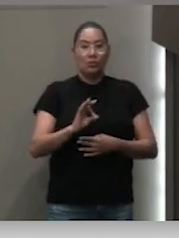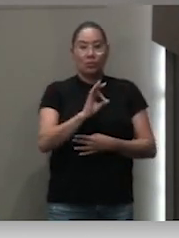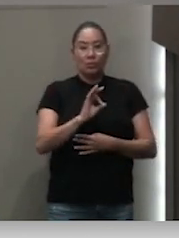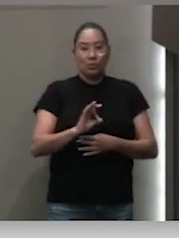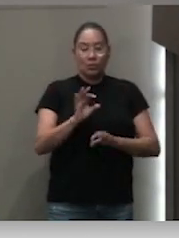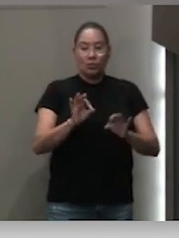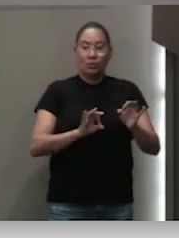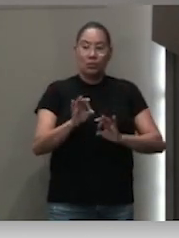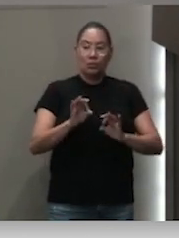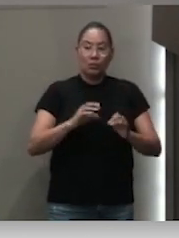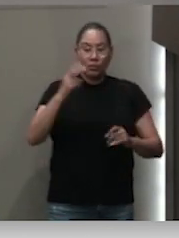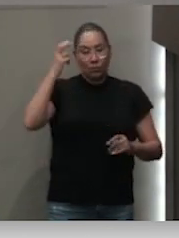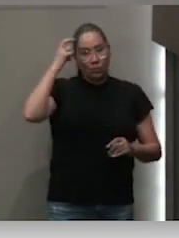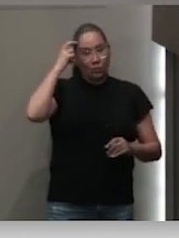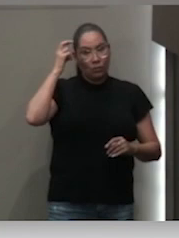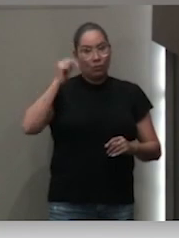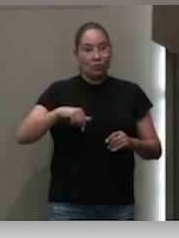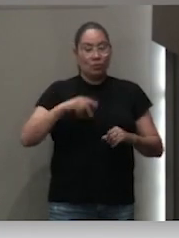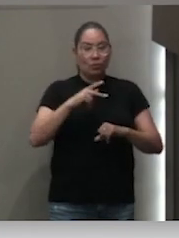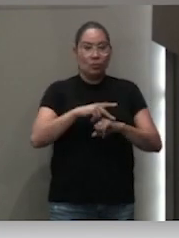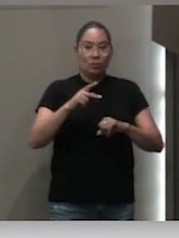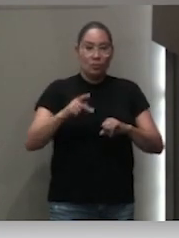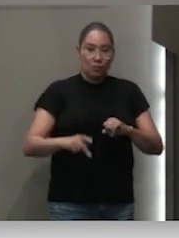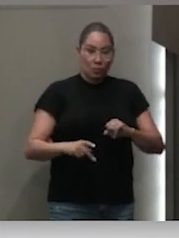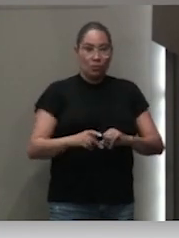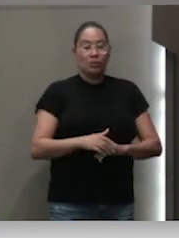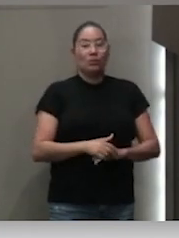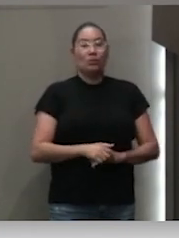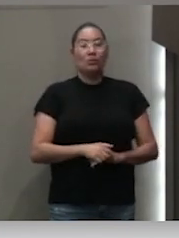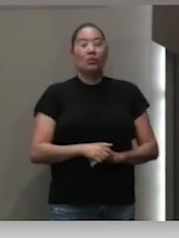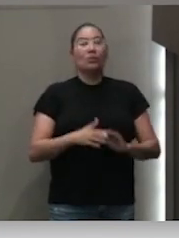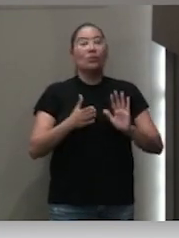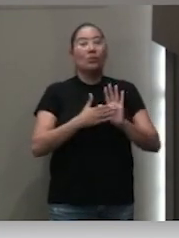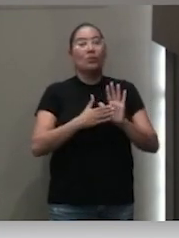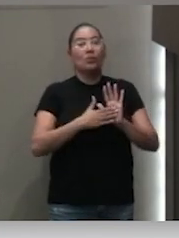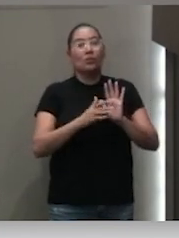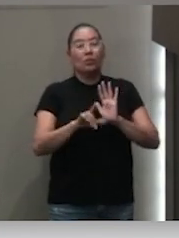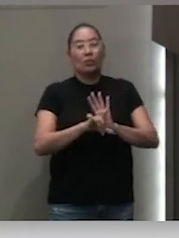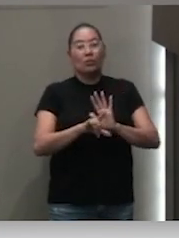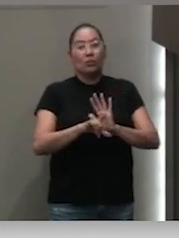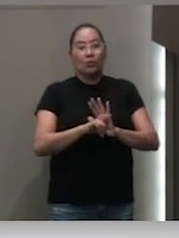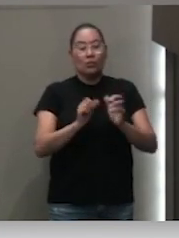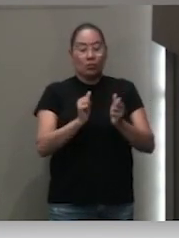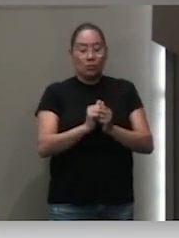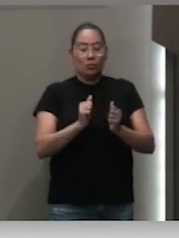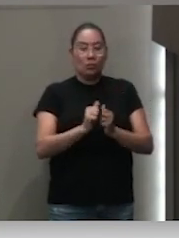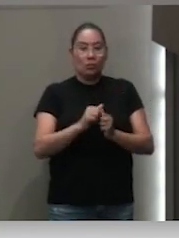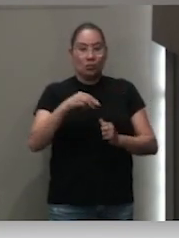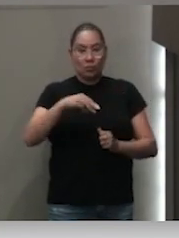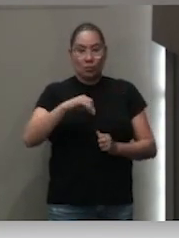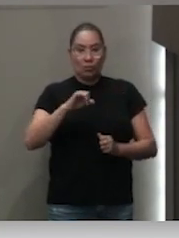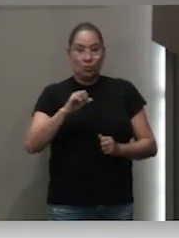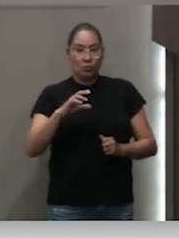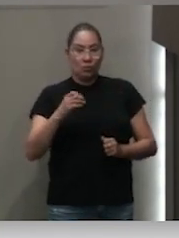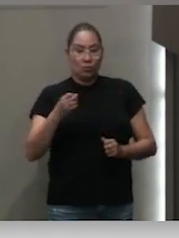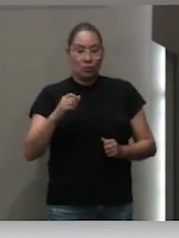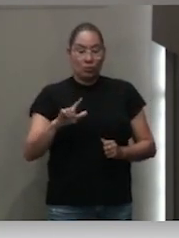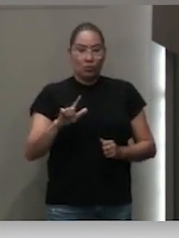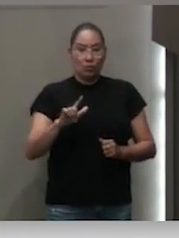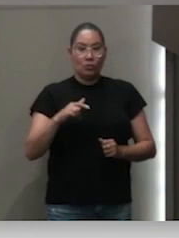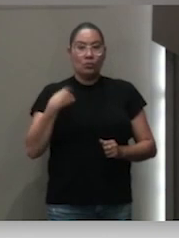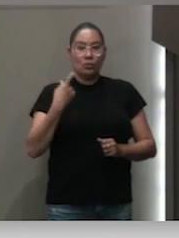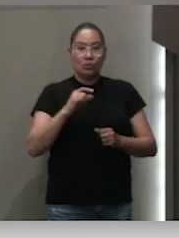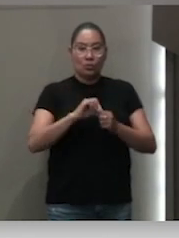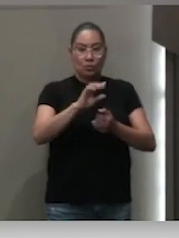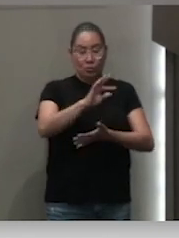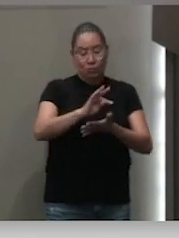Paulo aqui em Passo Fundo de acordo com com o propositor da Lei com com Michel nós fizemos a construção de um texto